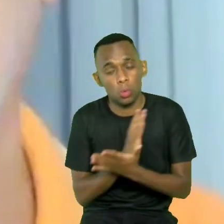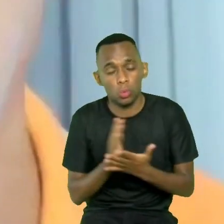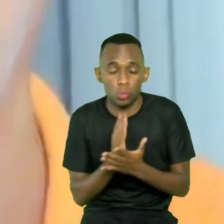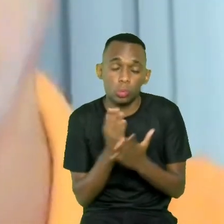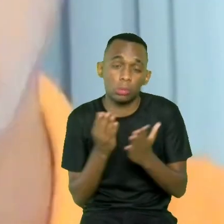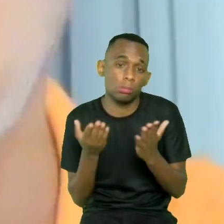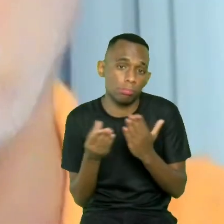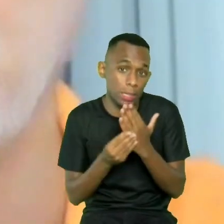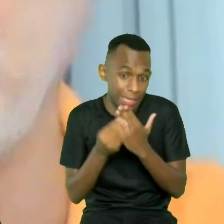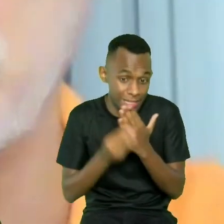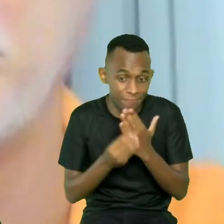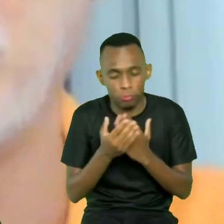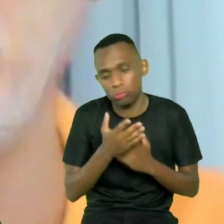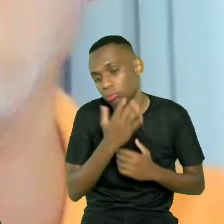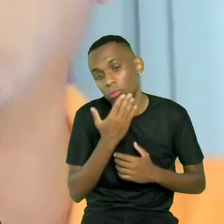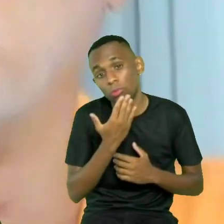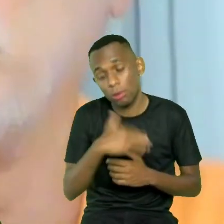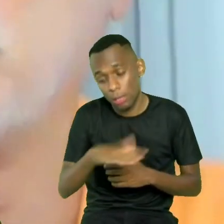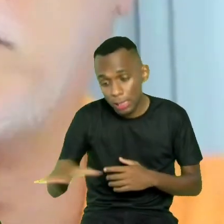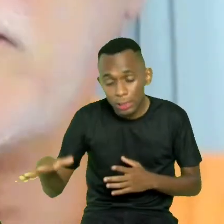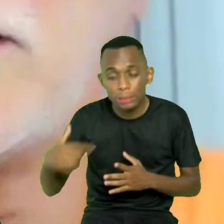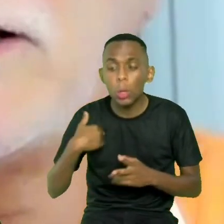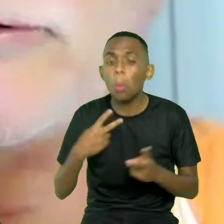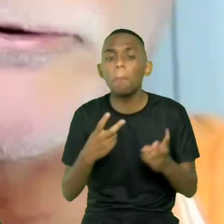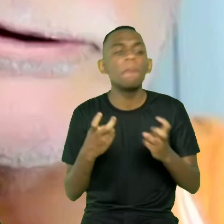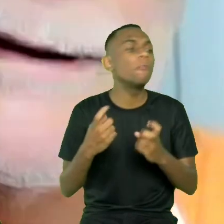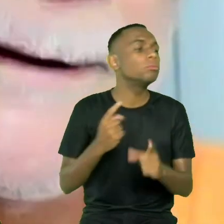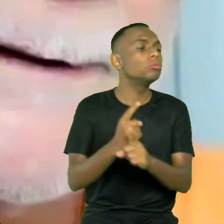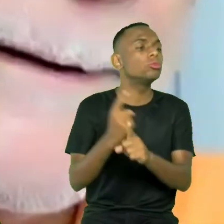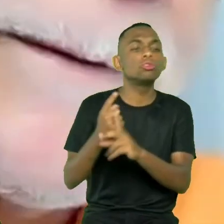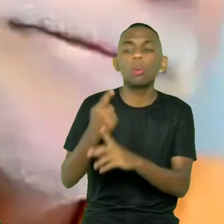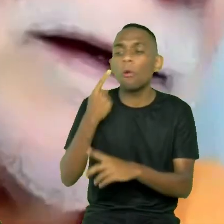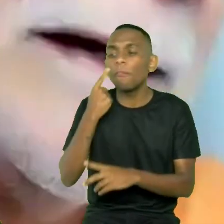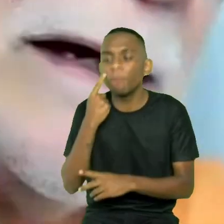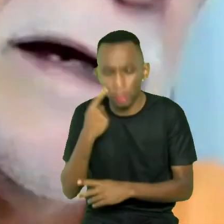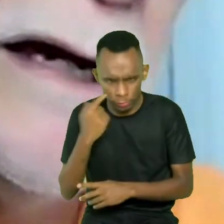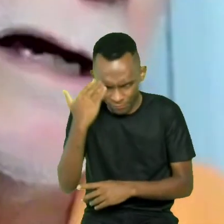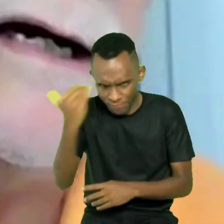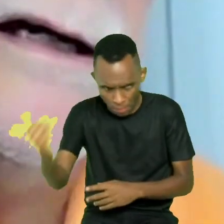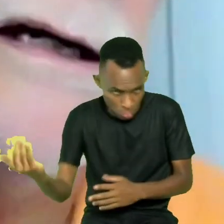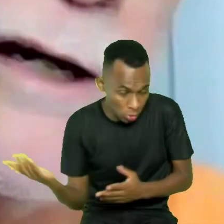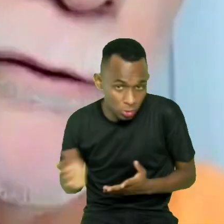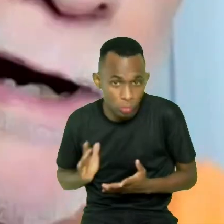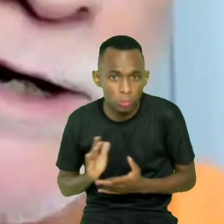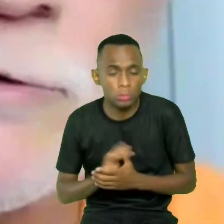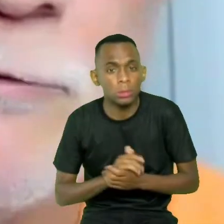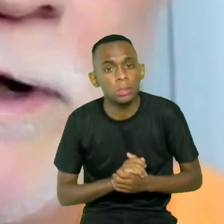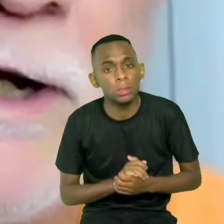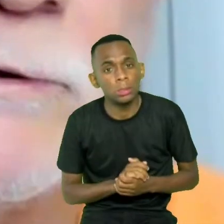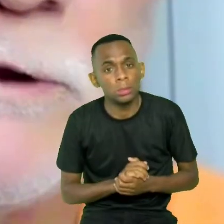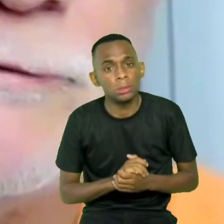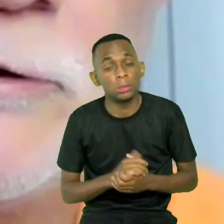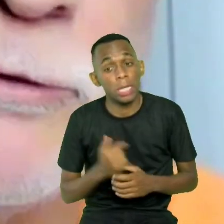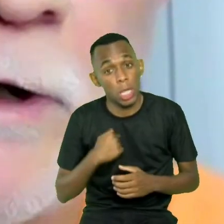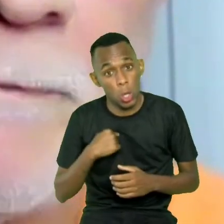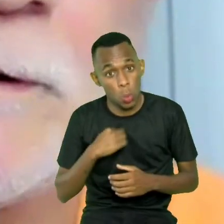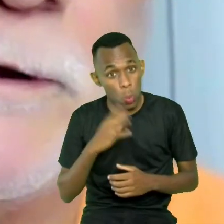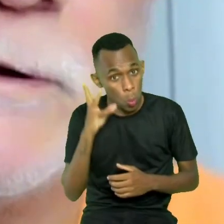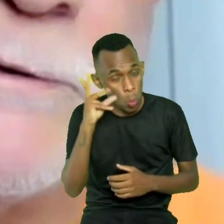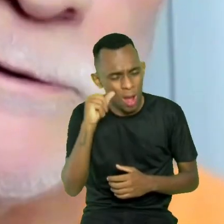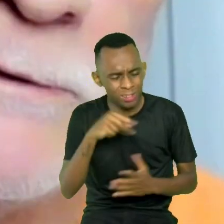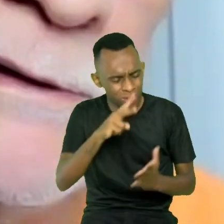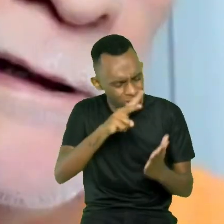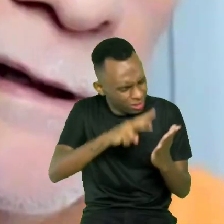ou ditos infantis que eu vejo por aí, alguns muito badalados, em que eu leio assim, e falo, isso não é